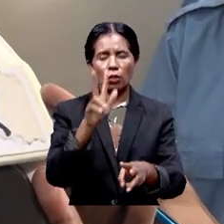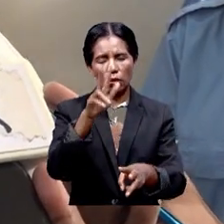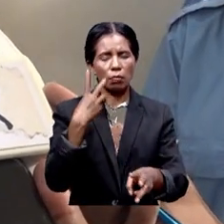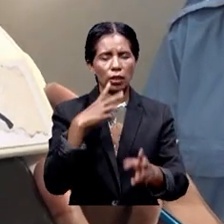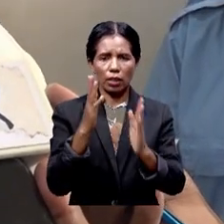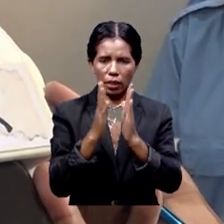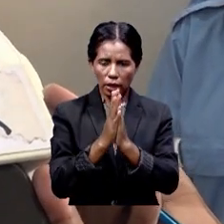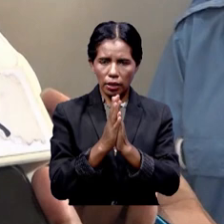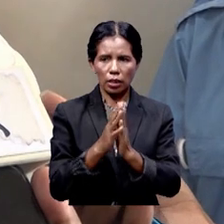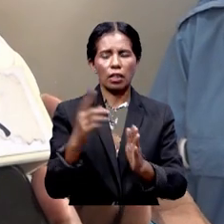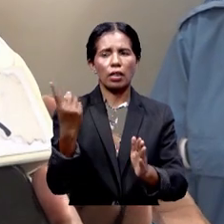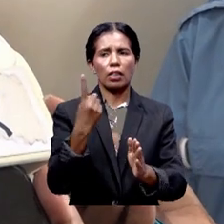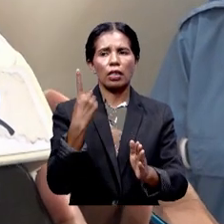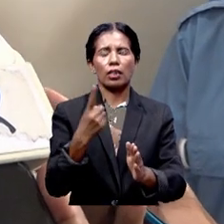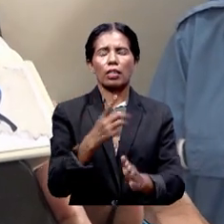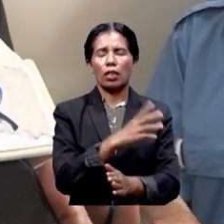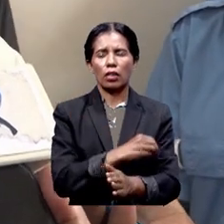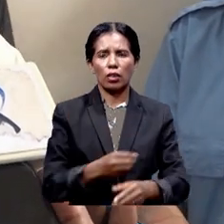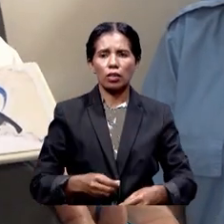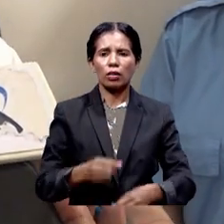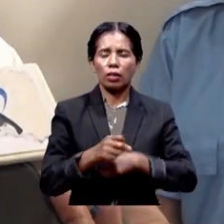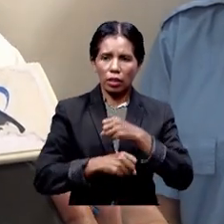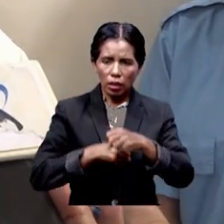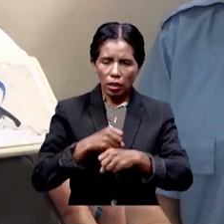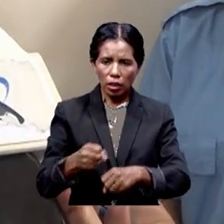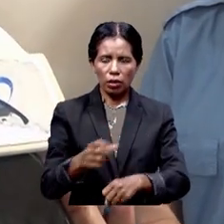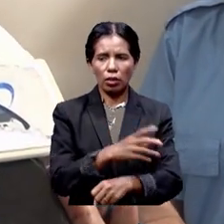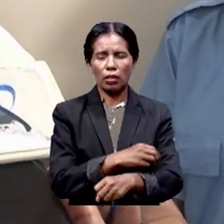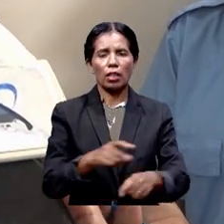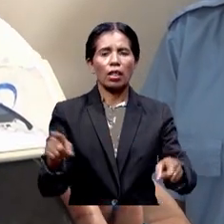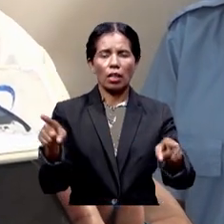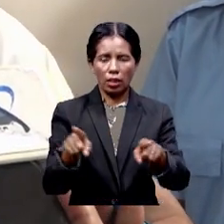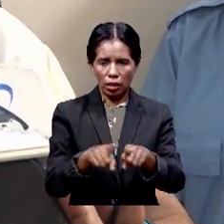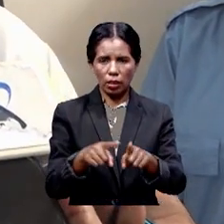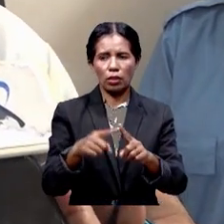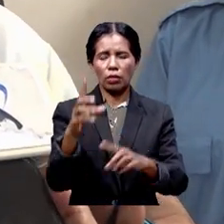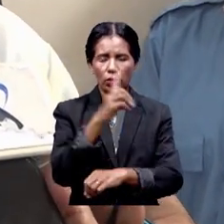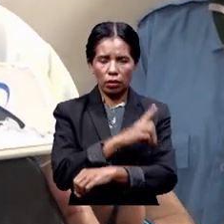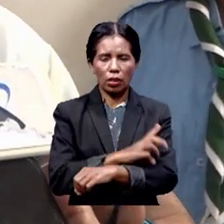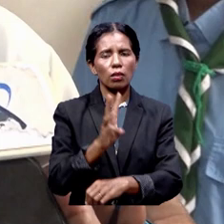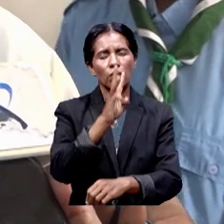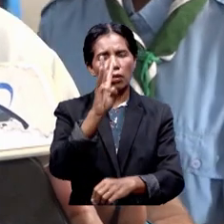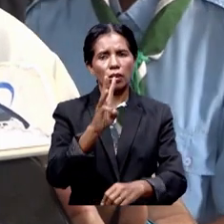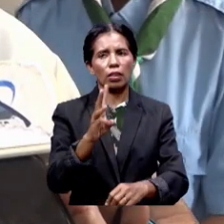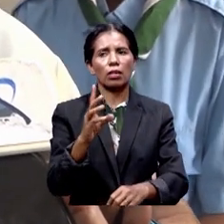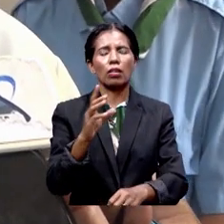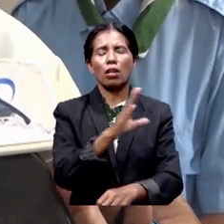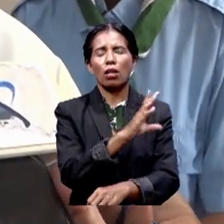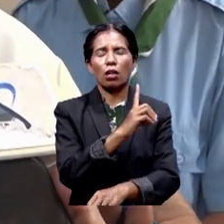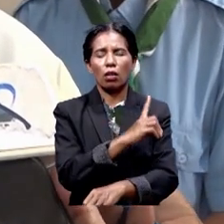oração hodi halo penitência sacrifício hodi haderan hanesa ohi lorong quarta-feira ne lorong